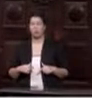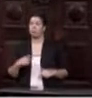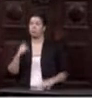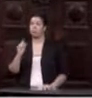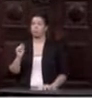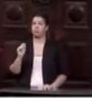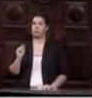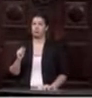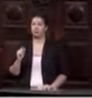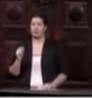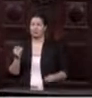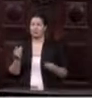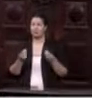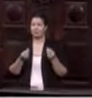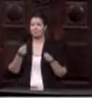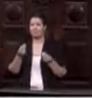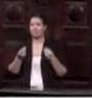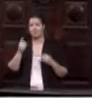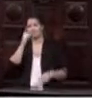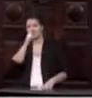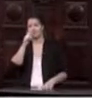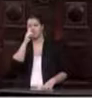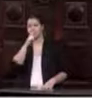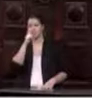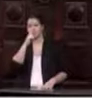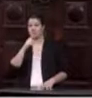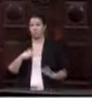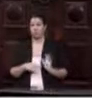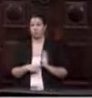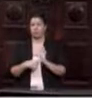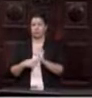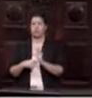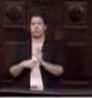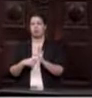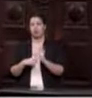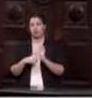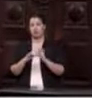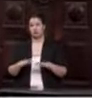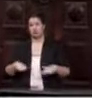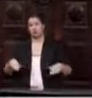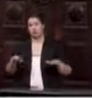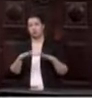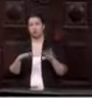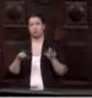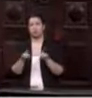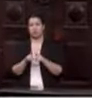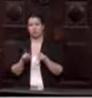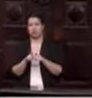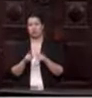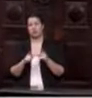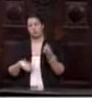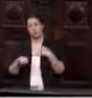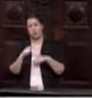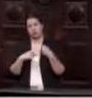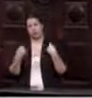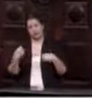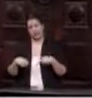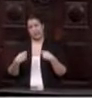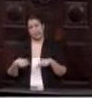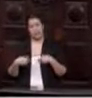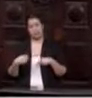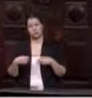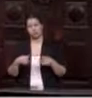numa posição de fragilidade perante os rumos que essa economia precisa